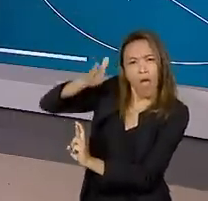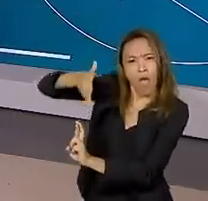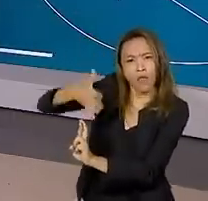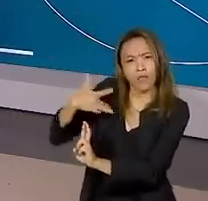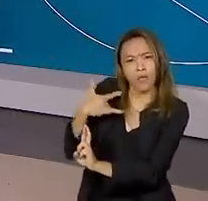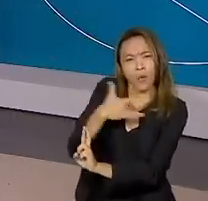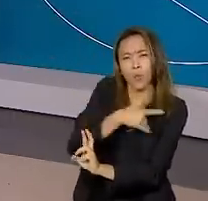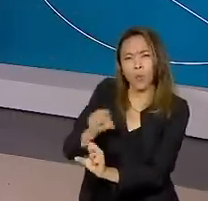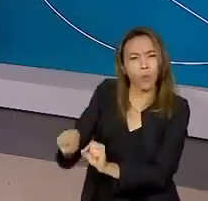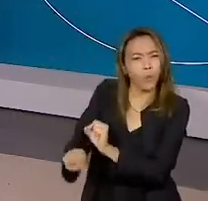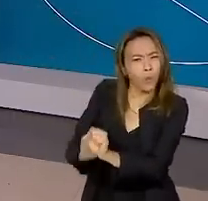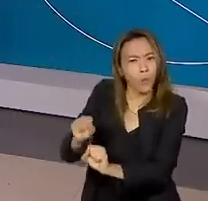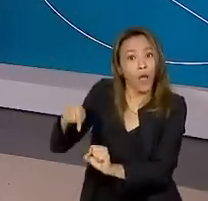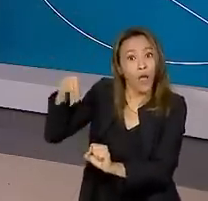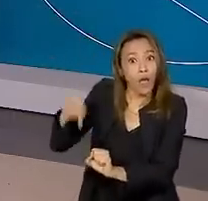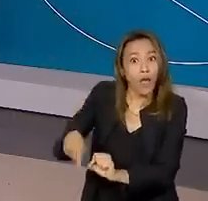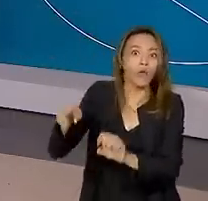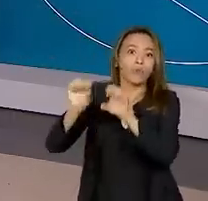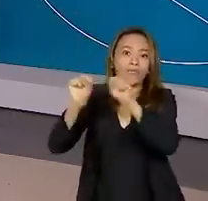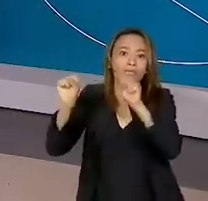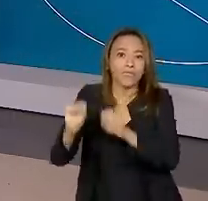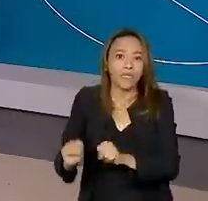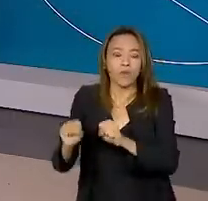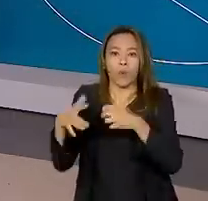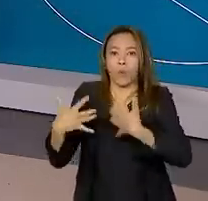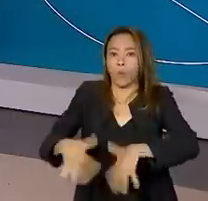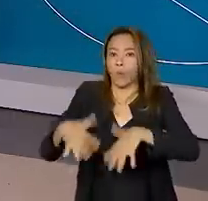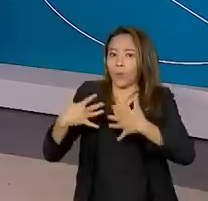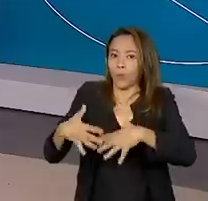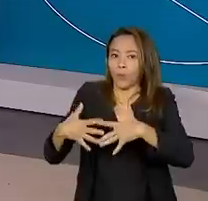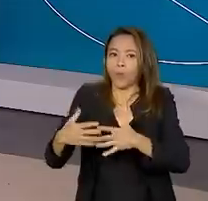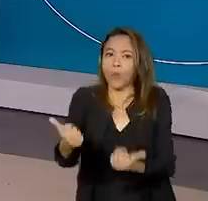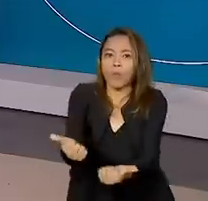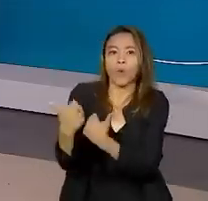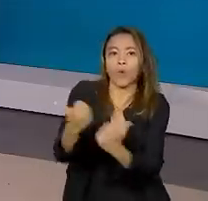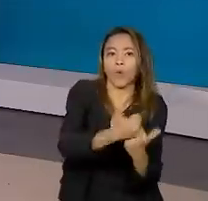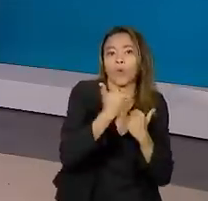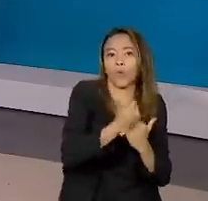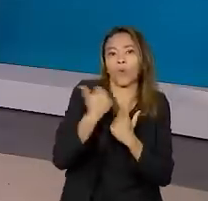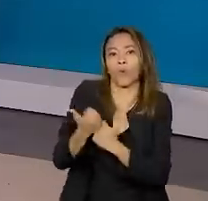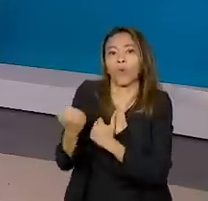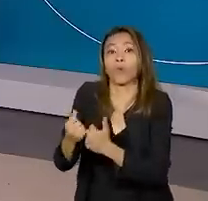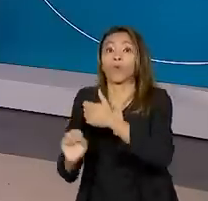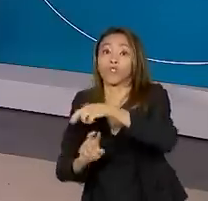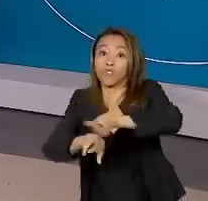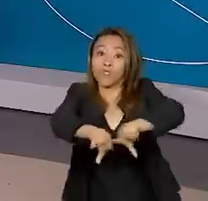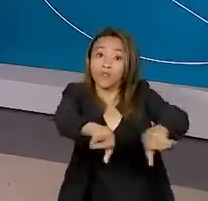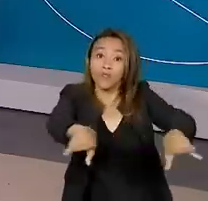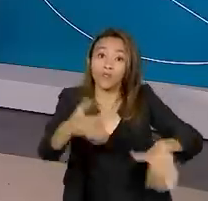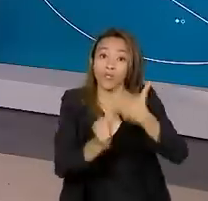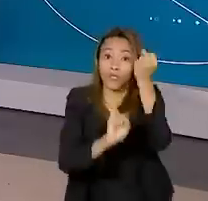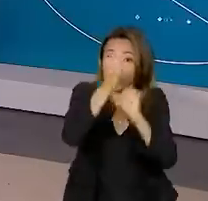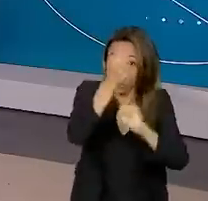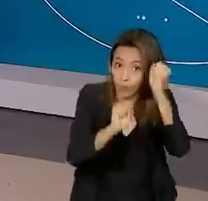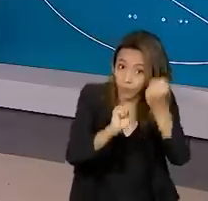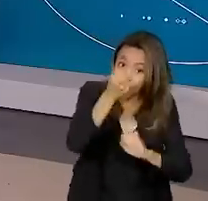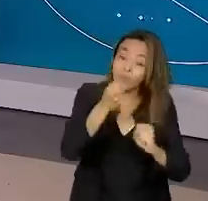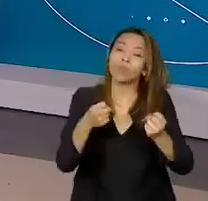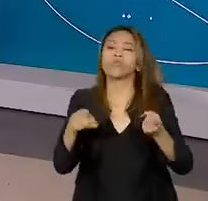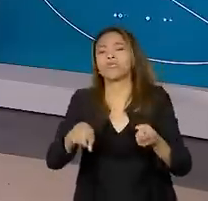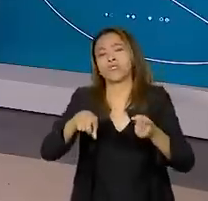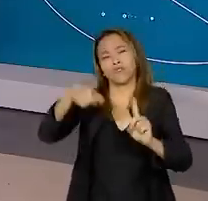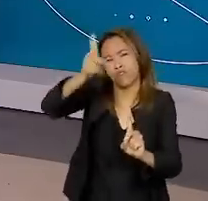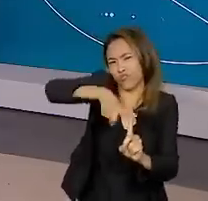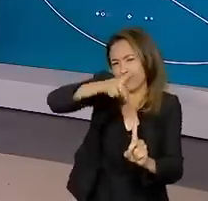é configurado como um sistema constituído pelos setores industriais de base química e biotecnológica, de base